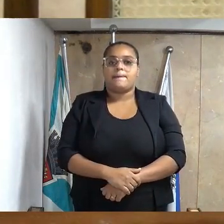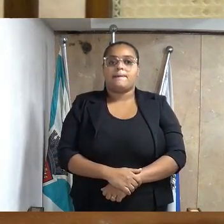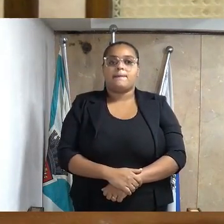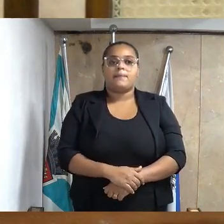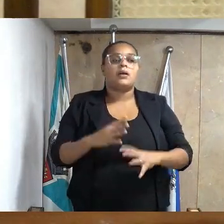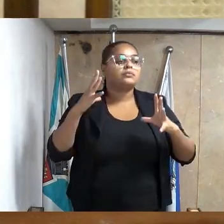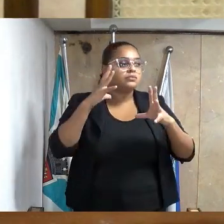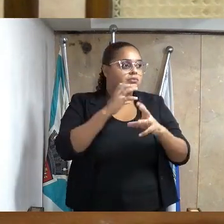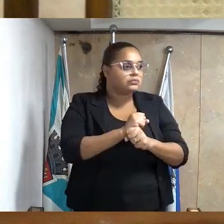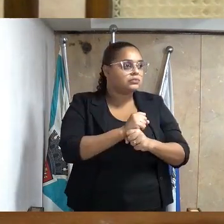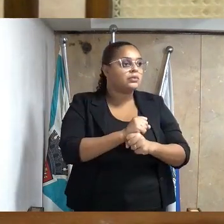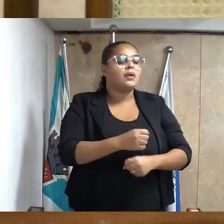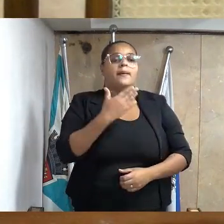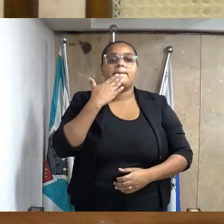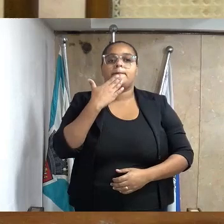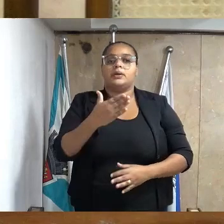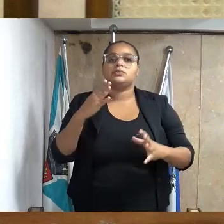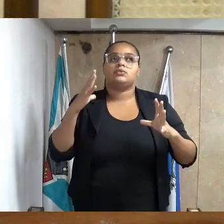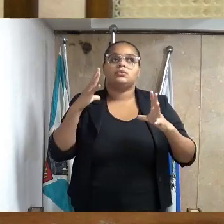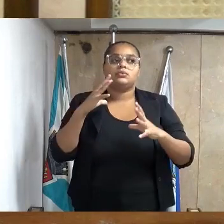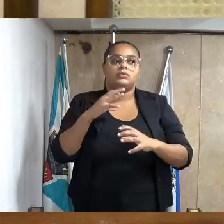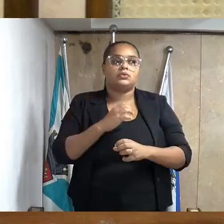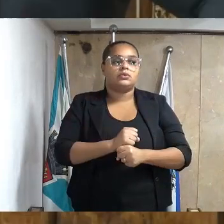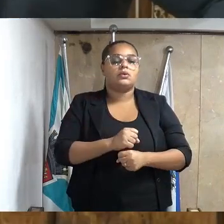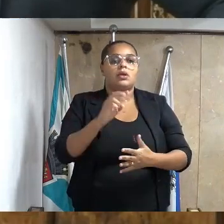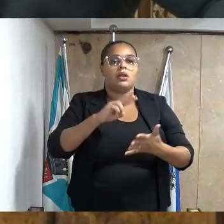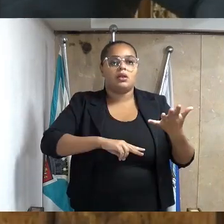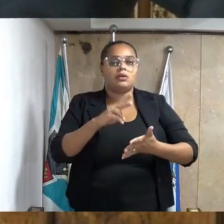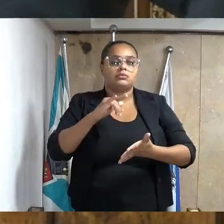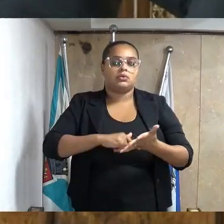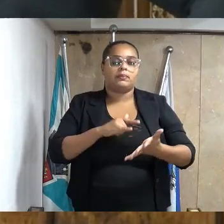Havendo número legal, peço que faça a leitura.